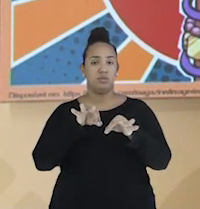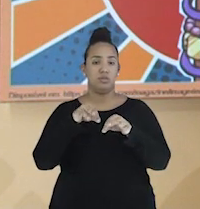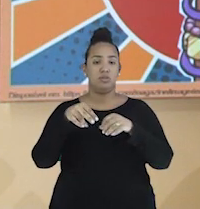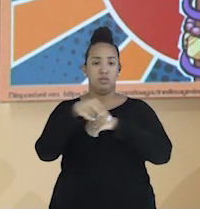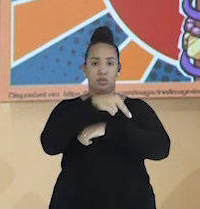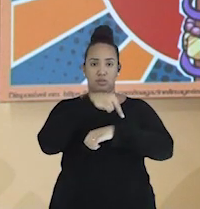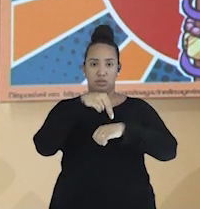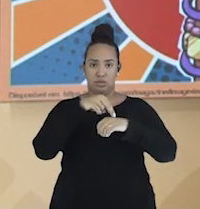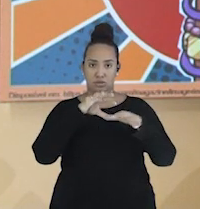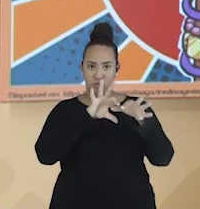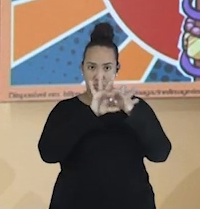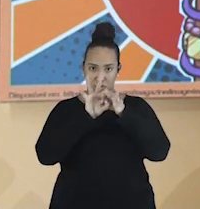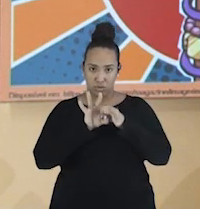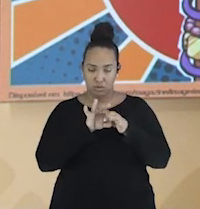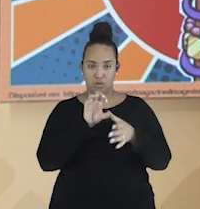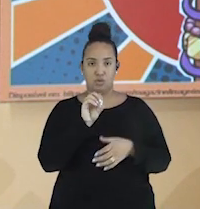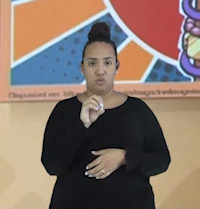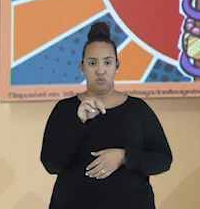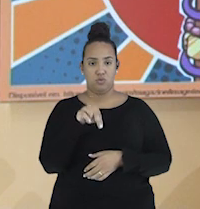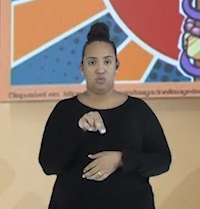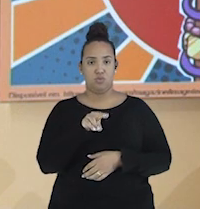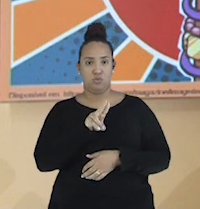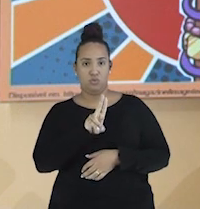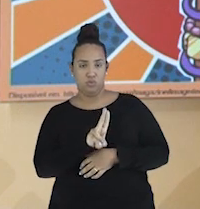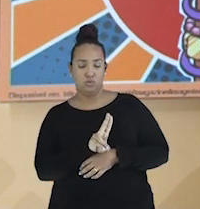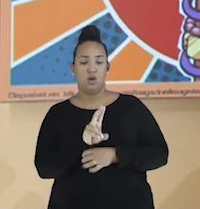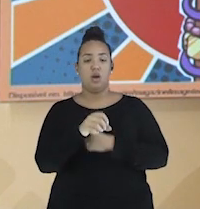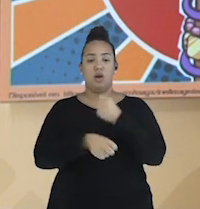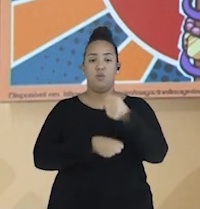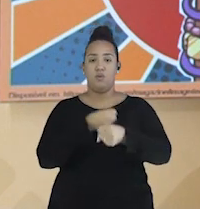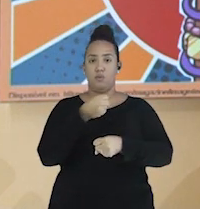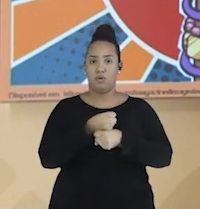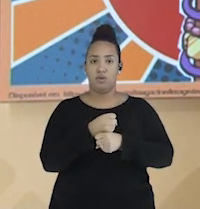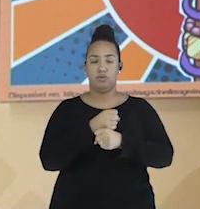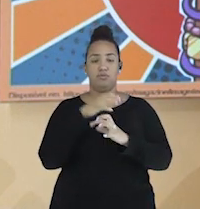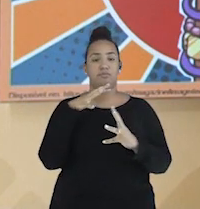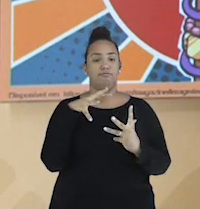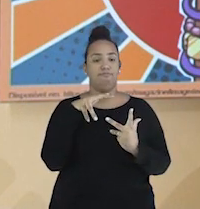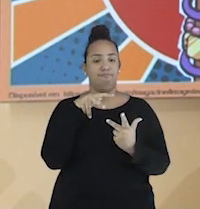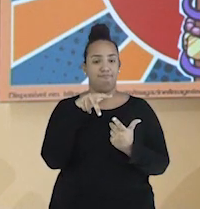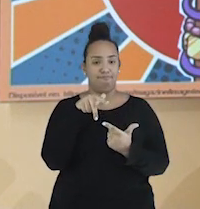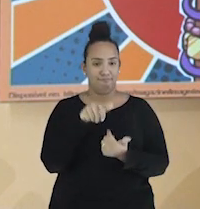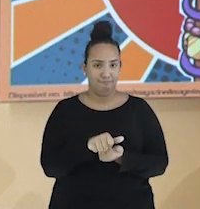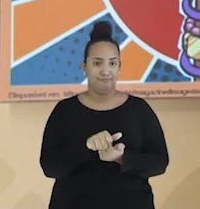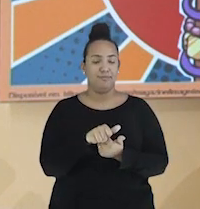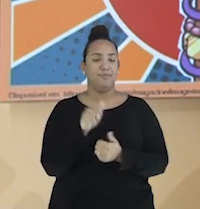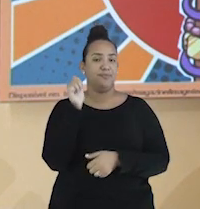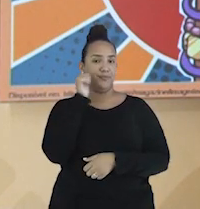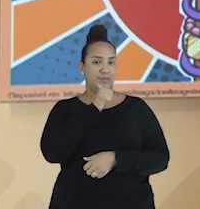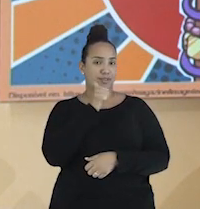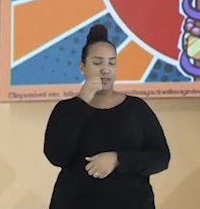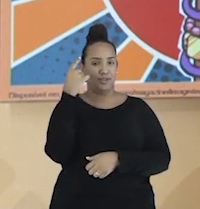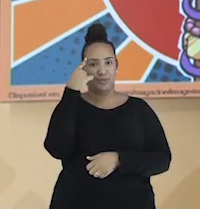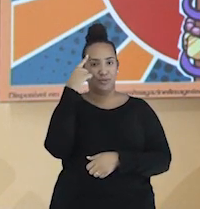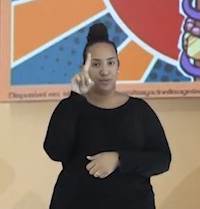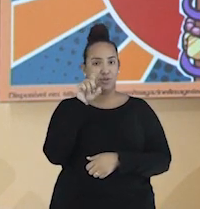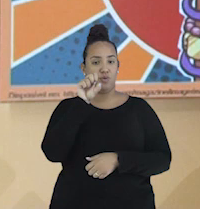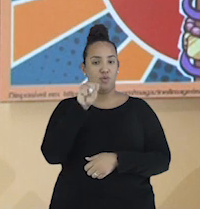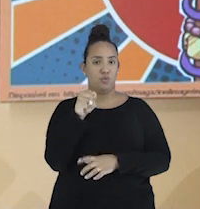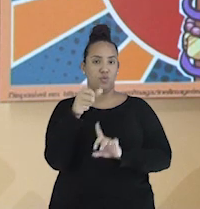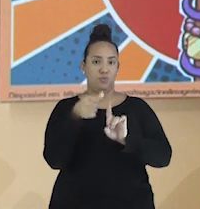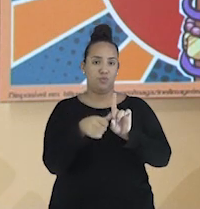Nações Unidas, a ONU, como Ano Internacional da Mulher. E o dia 8 de março